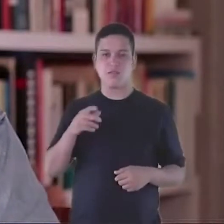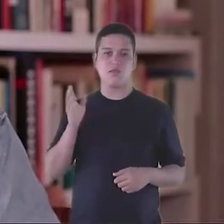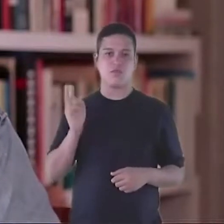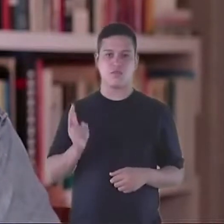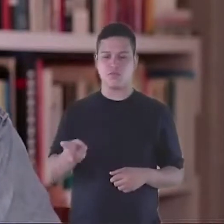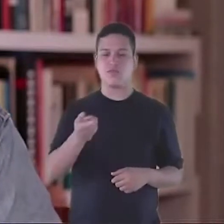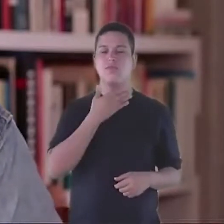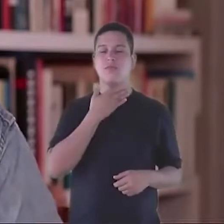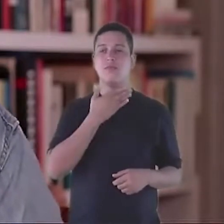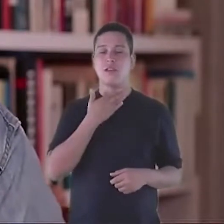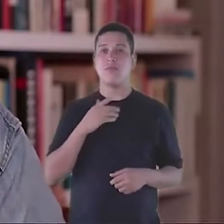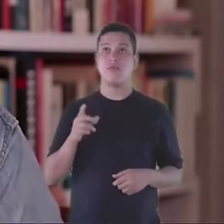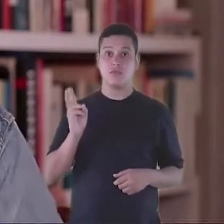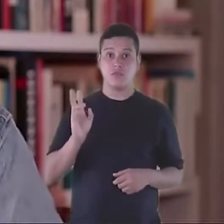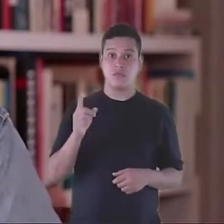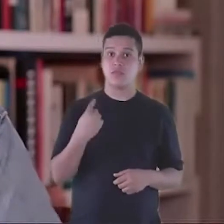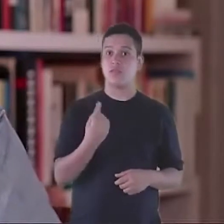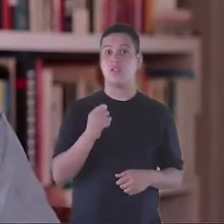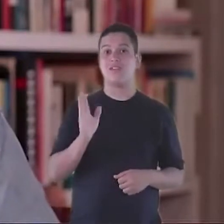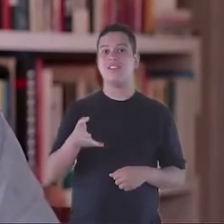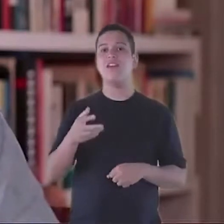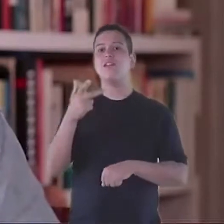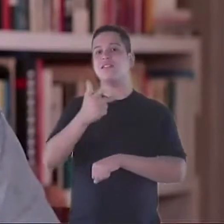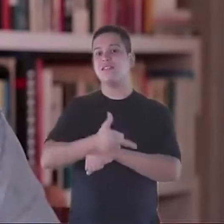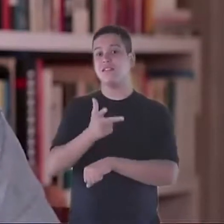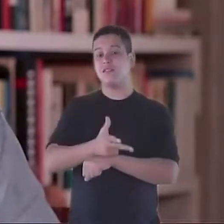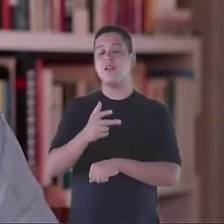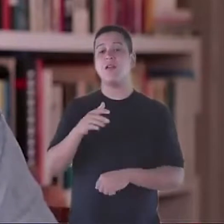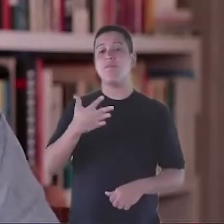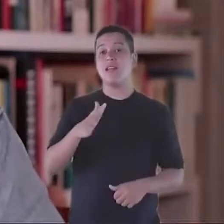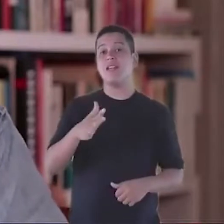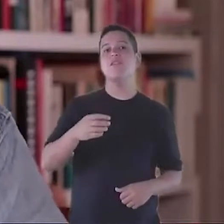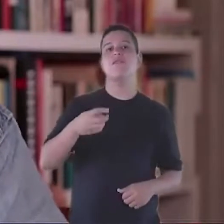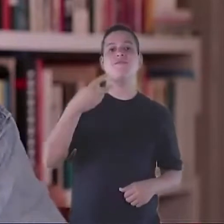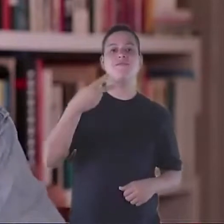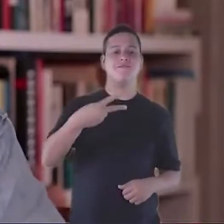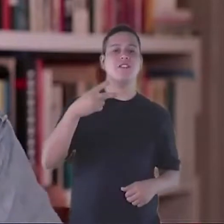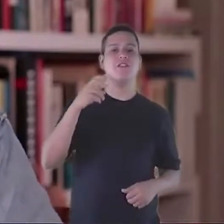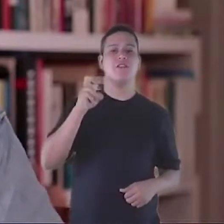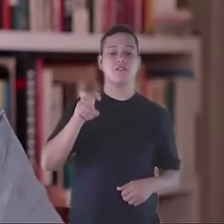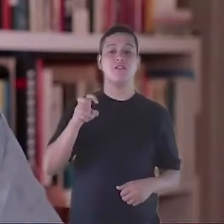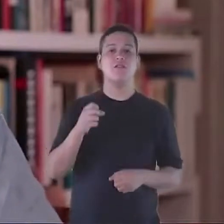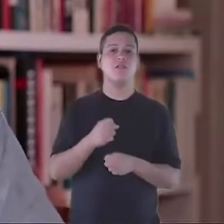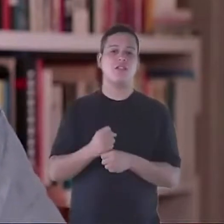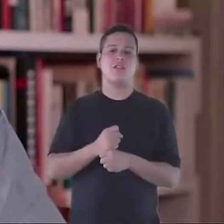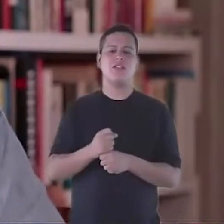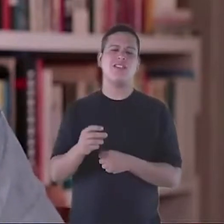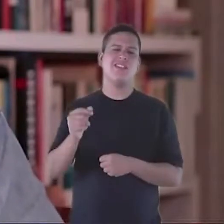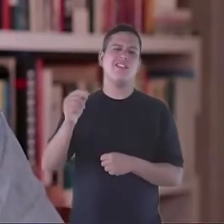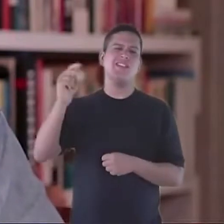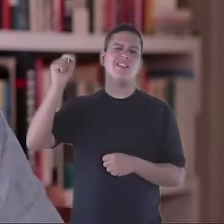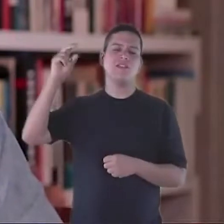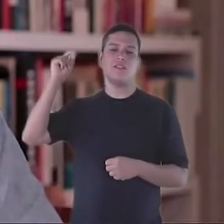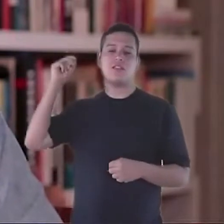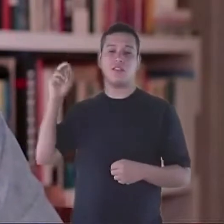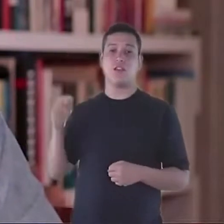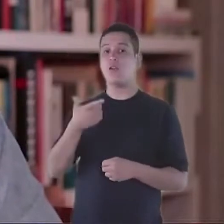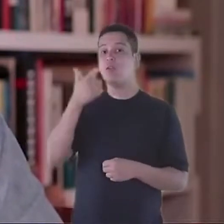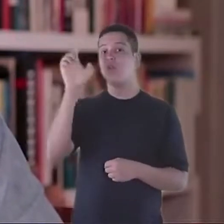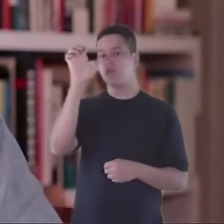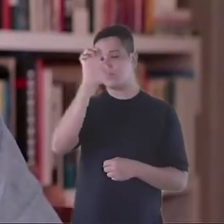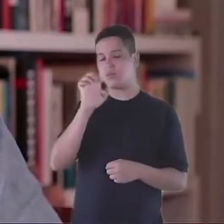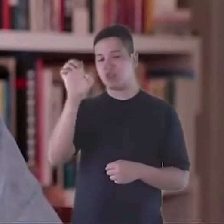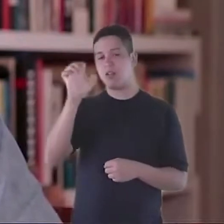há cerca de 25 anos. Desde quando a gente estava lá em Brasília, no Teatro Cultural da Caixa, a gente começou a gravar